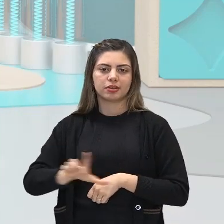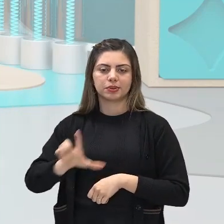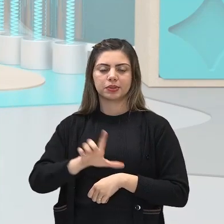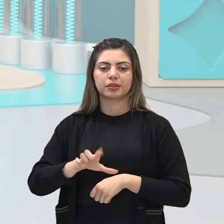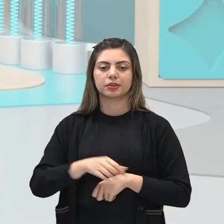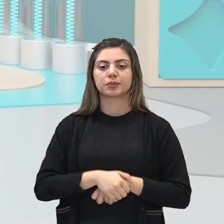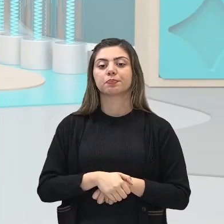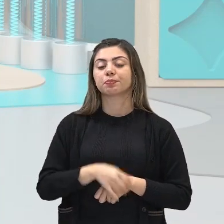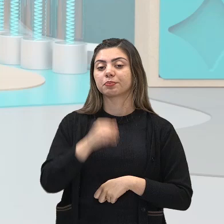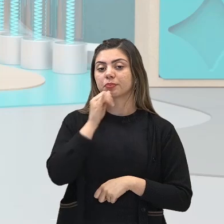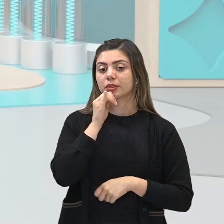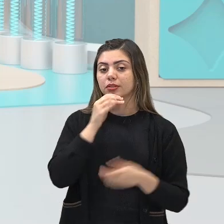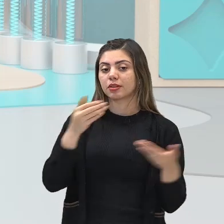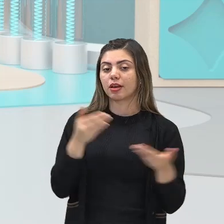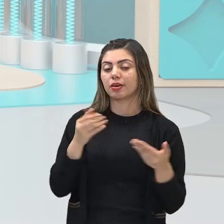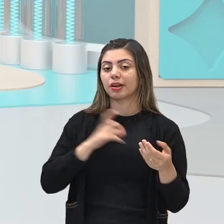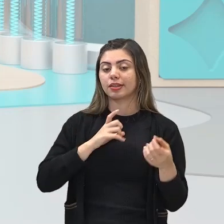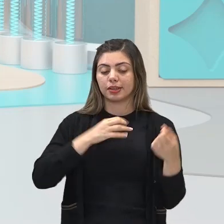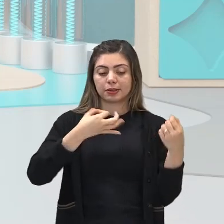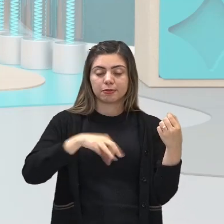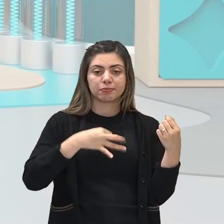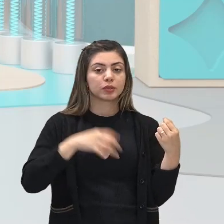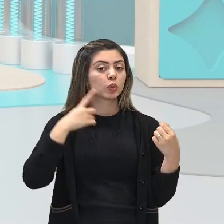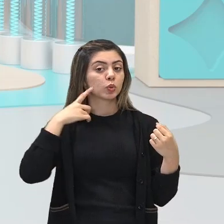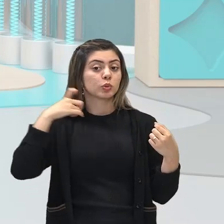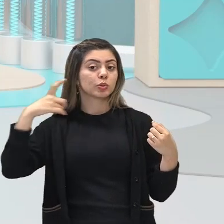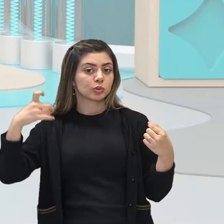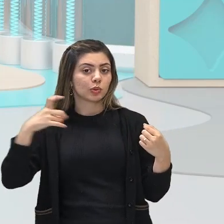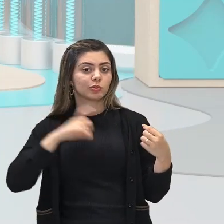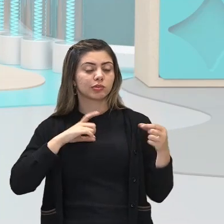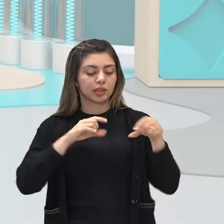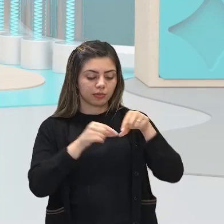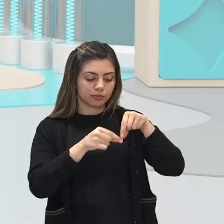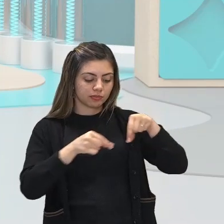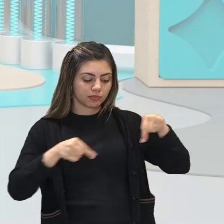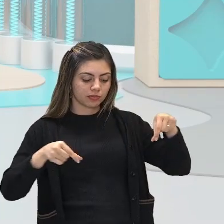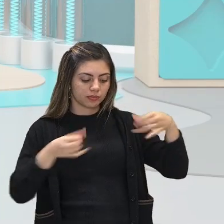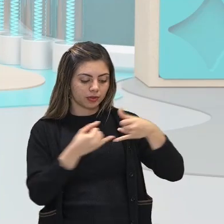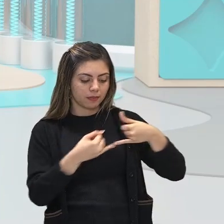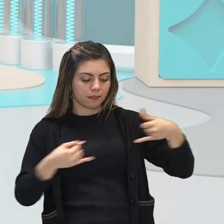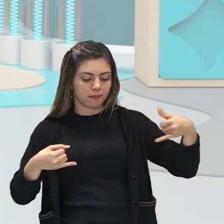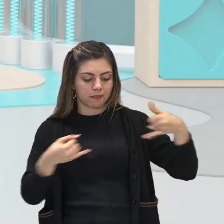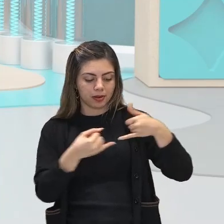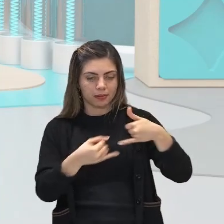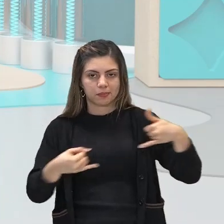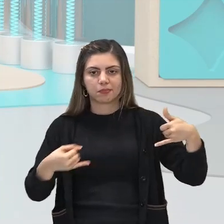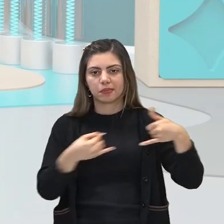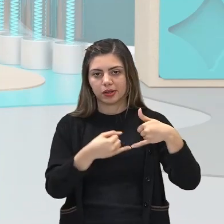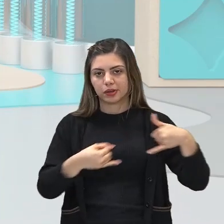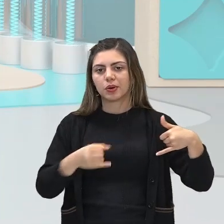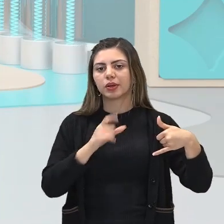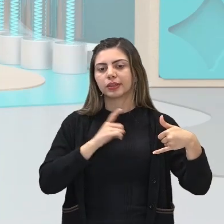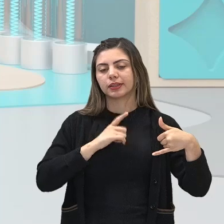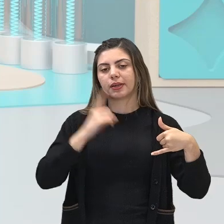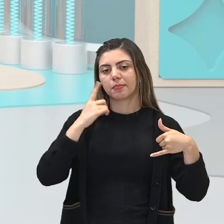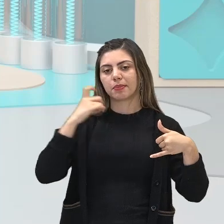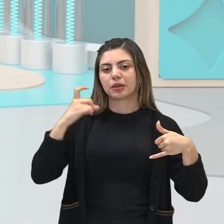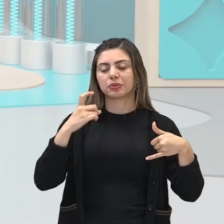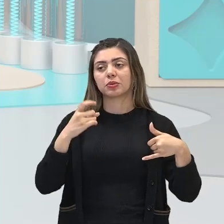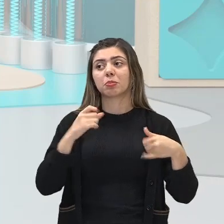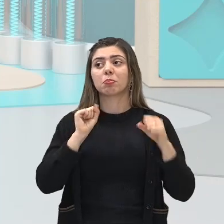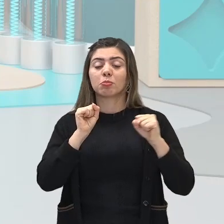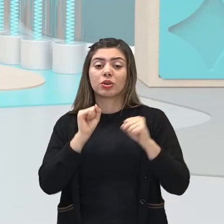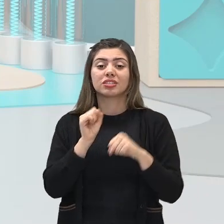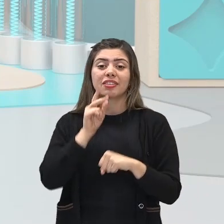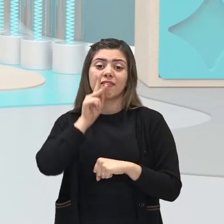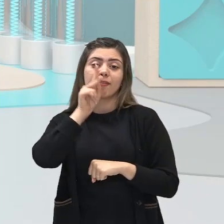temos, por exemplo, o violão, o som do violão, as cordas, aquele tlim, tlim, tlim, dependendo também se é grave, se